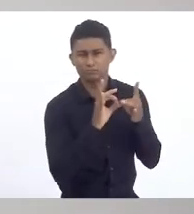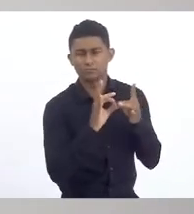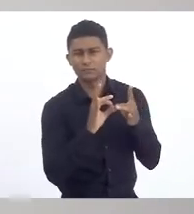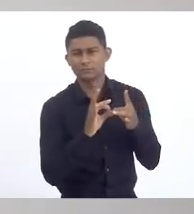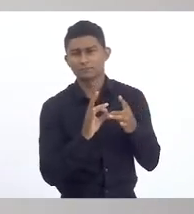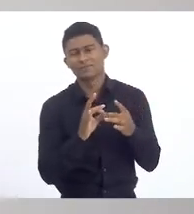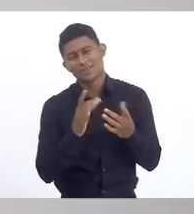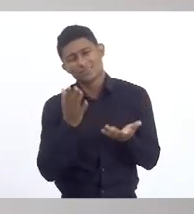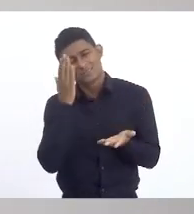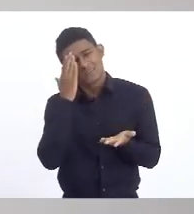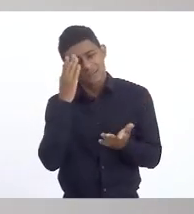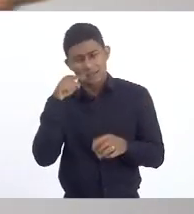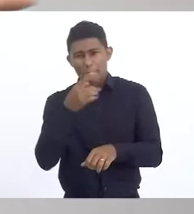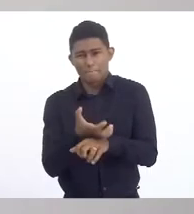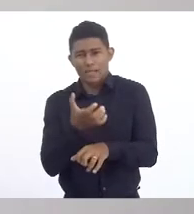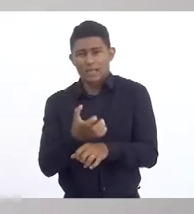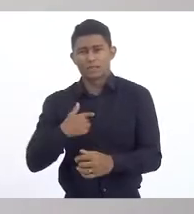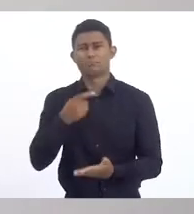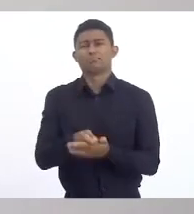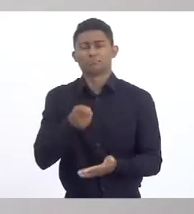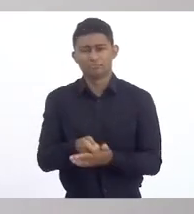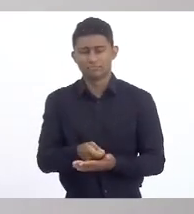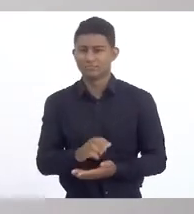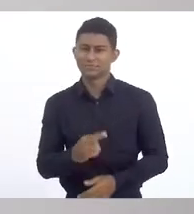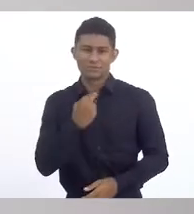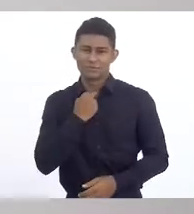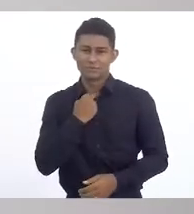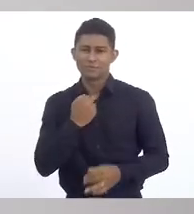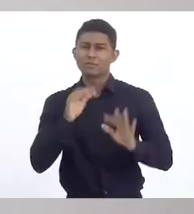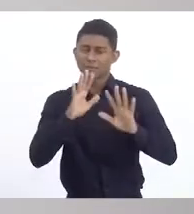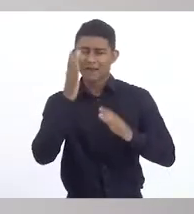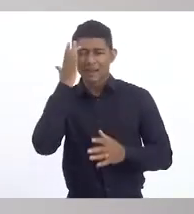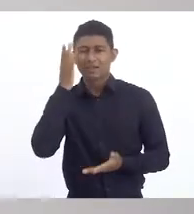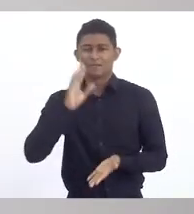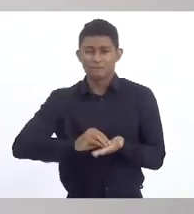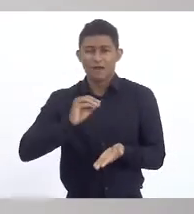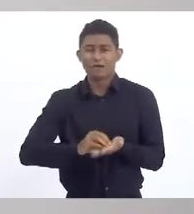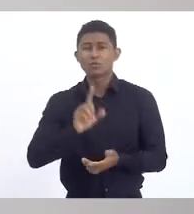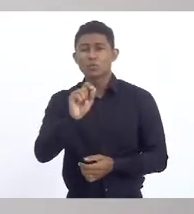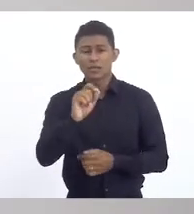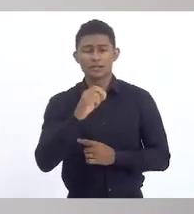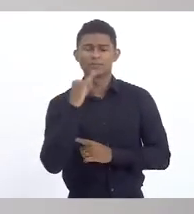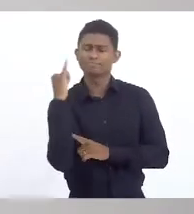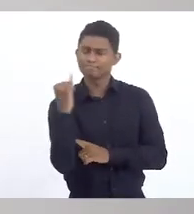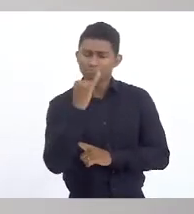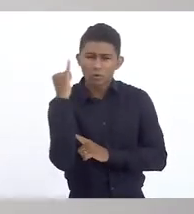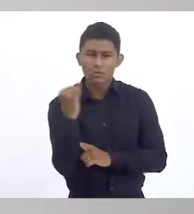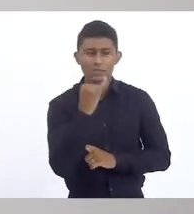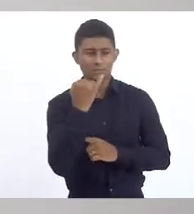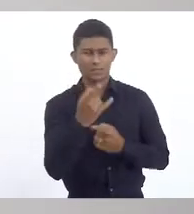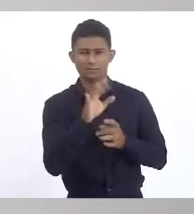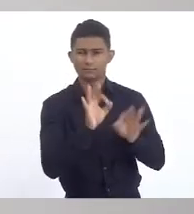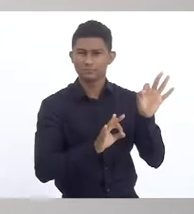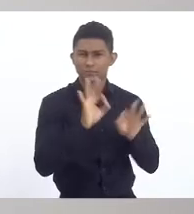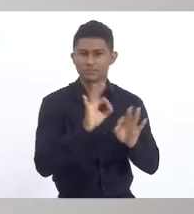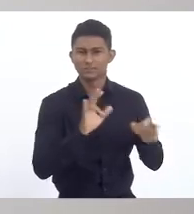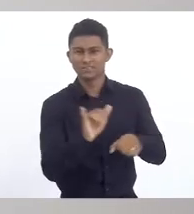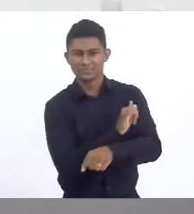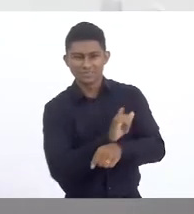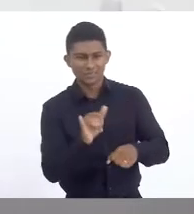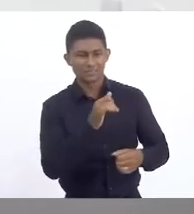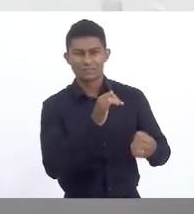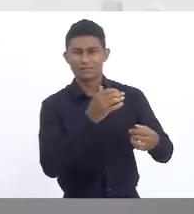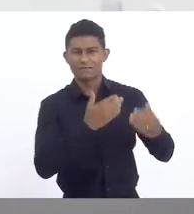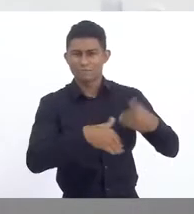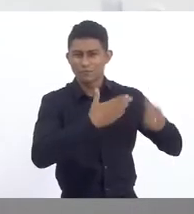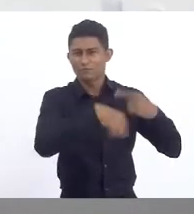exigir isso, mas talvez, não sei, alguma menção da importância de ter um plano estratégico, um plano de desenvolvimento, para que, de